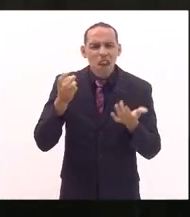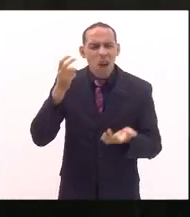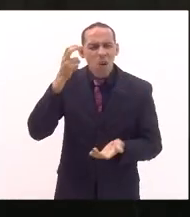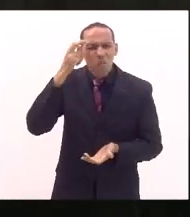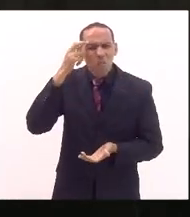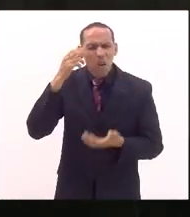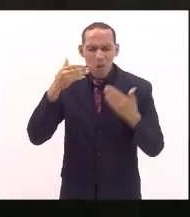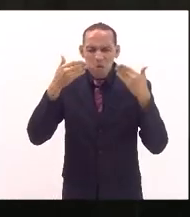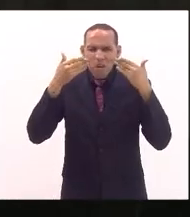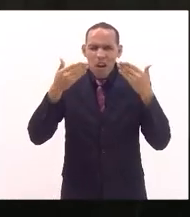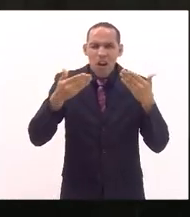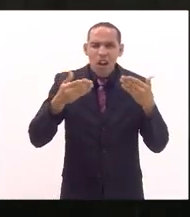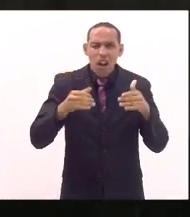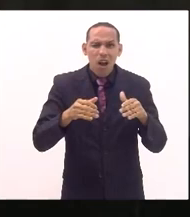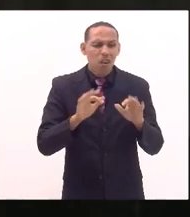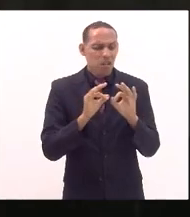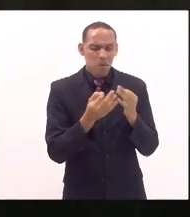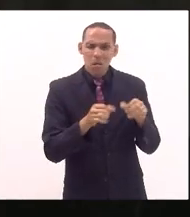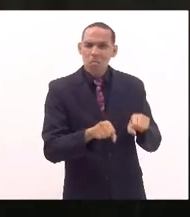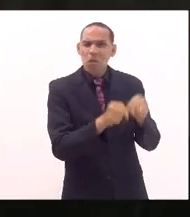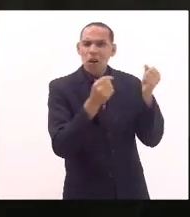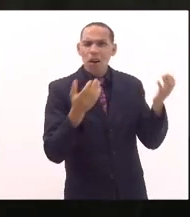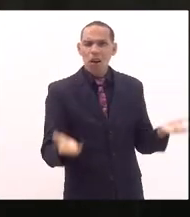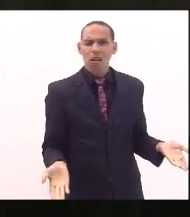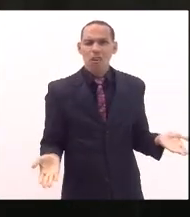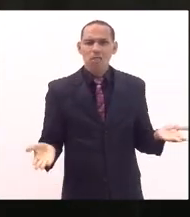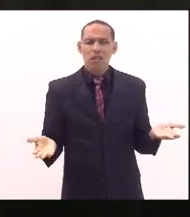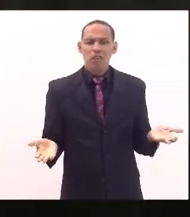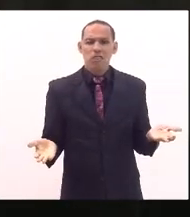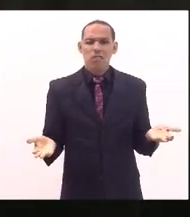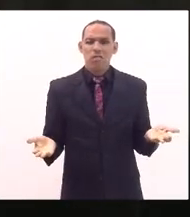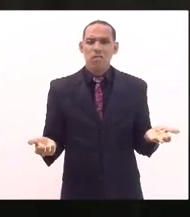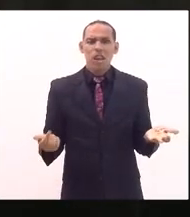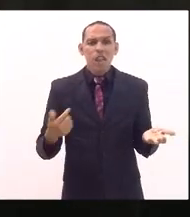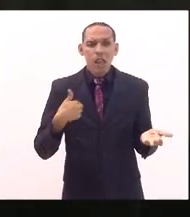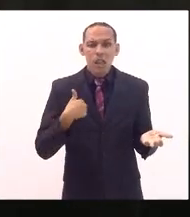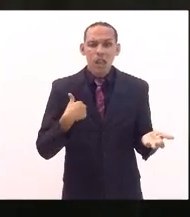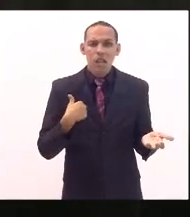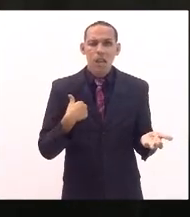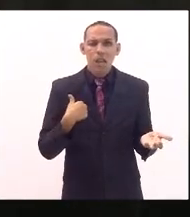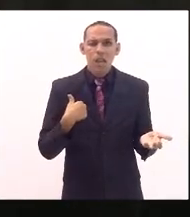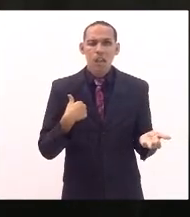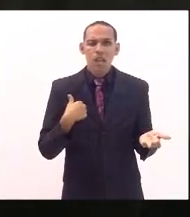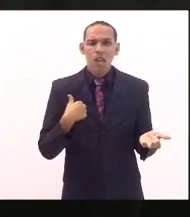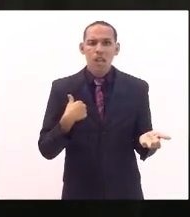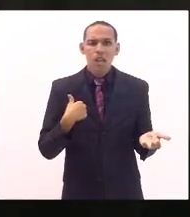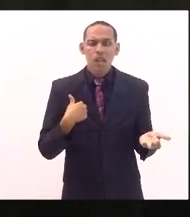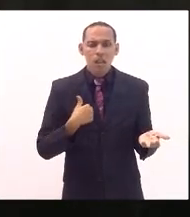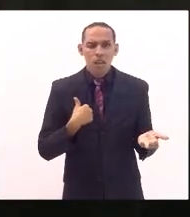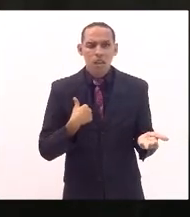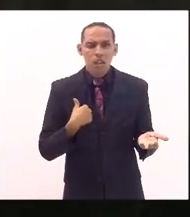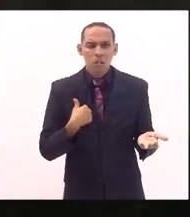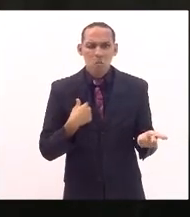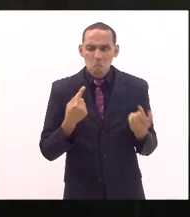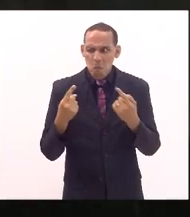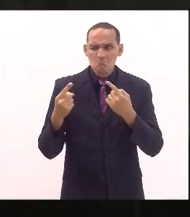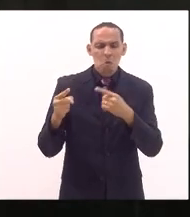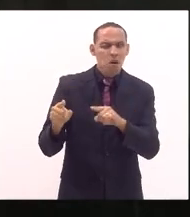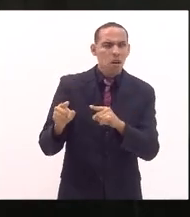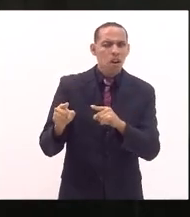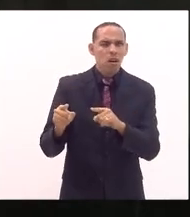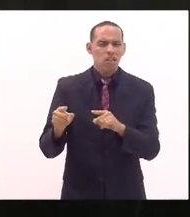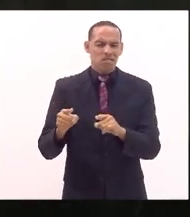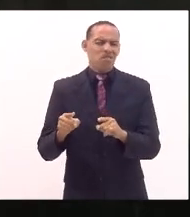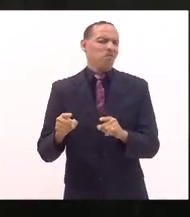destruição da família Ah e eu não sou em absolutamente contra